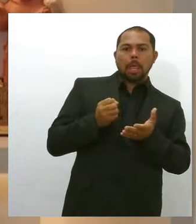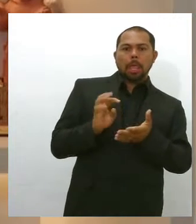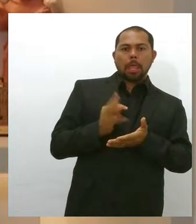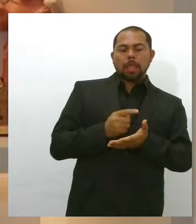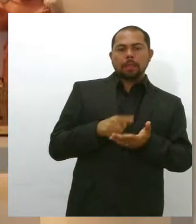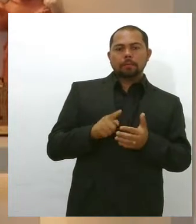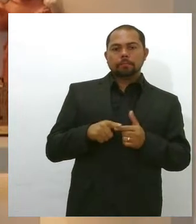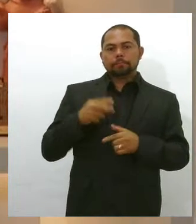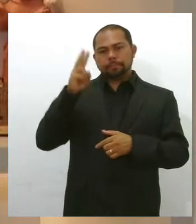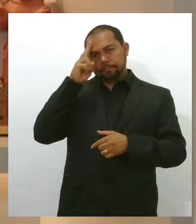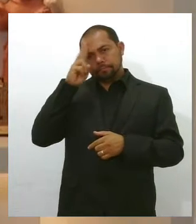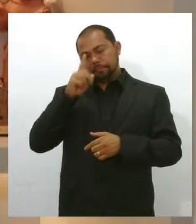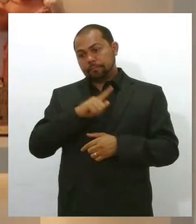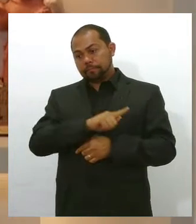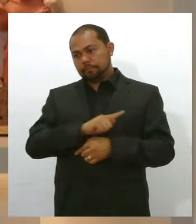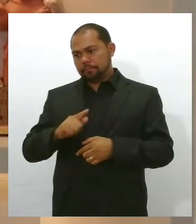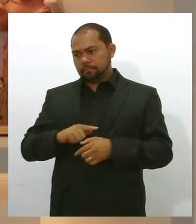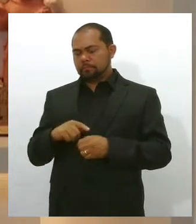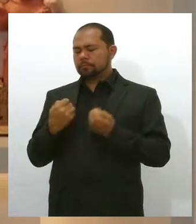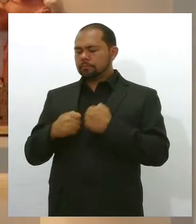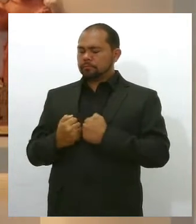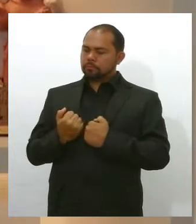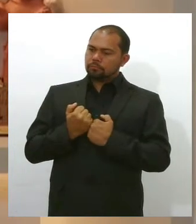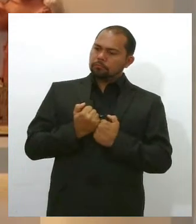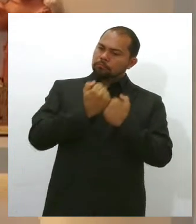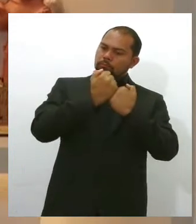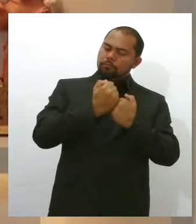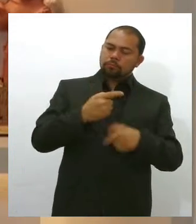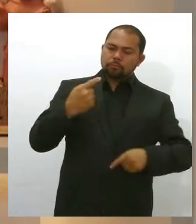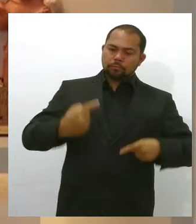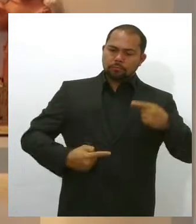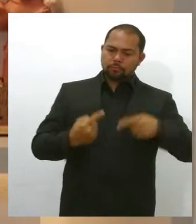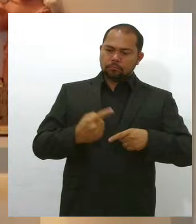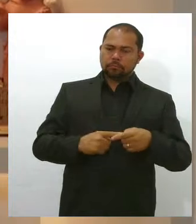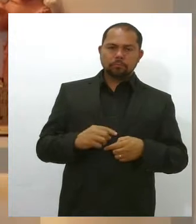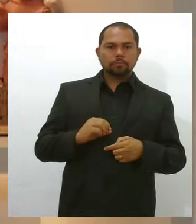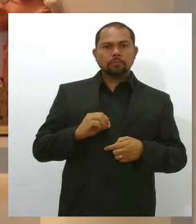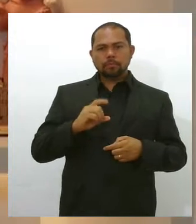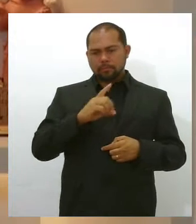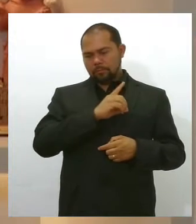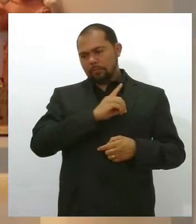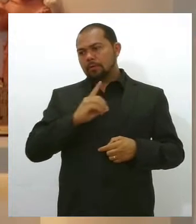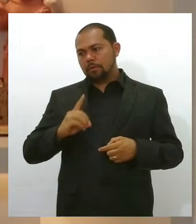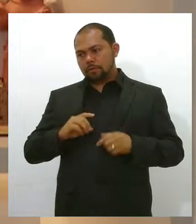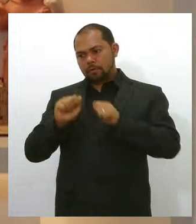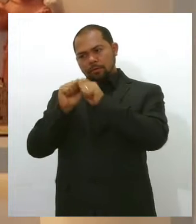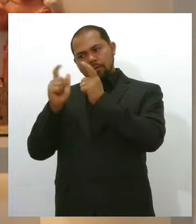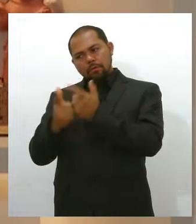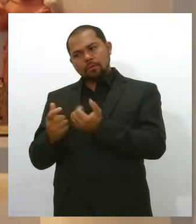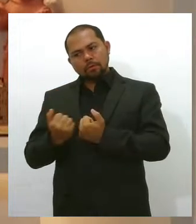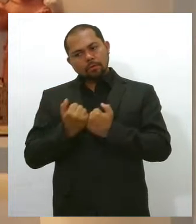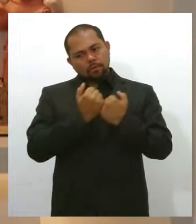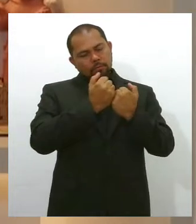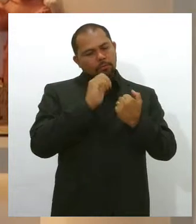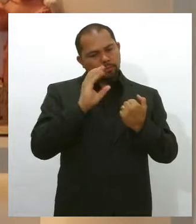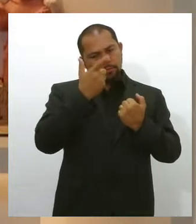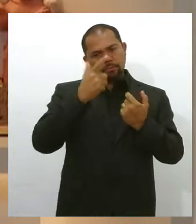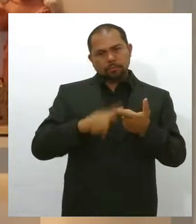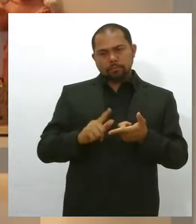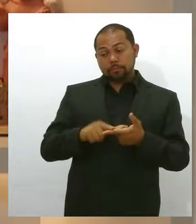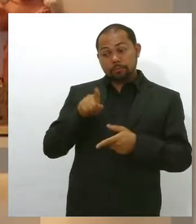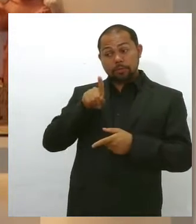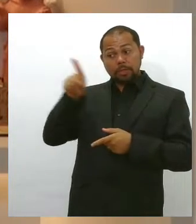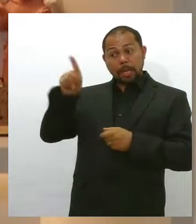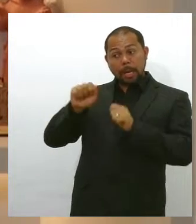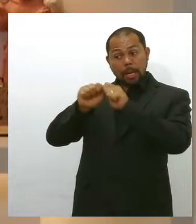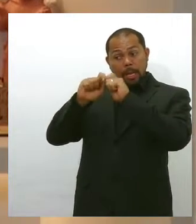precisa de um suporte político que lhe é dado aviamento pela Assembleia Legislativa porque na Assembleia Legislativa estão os